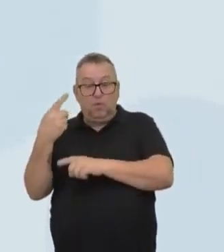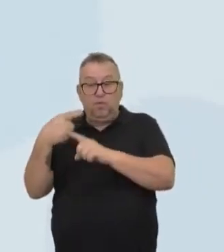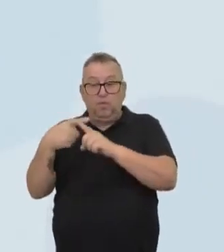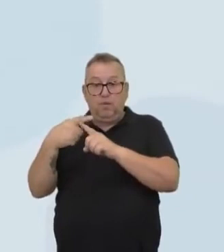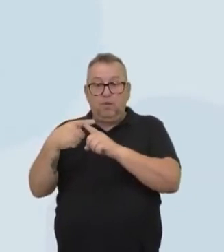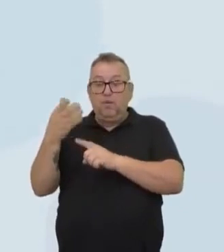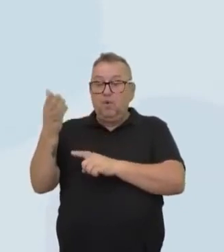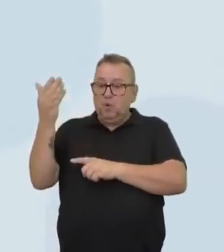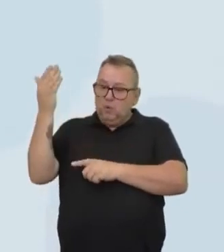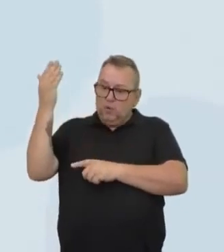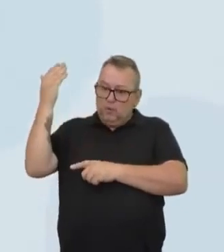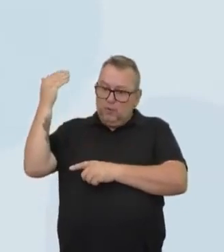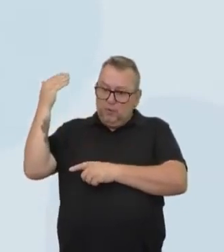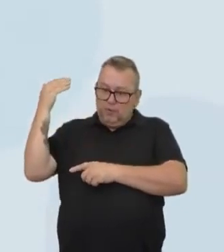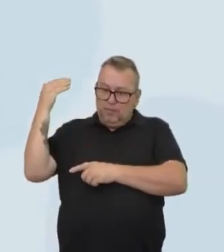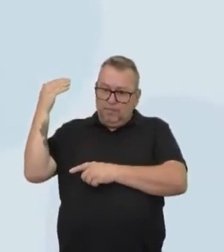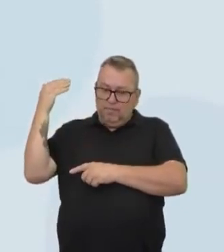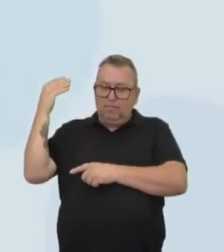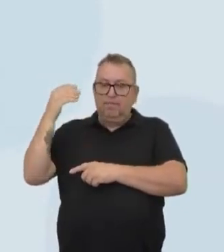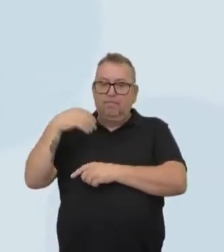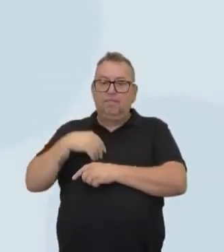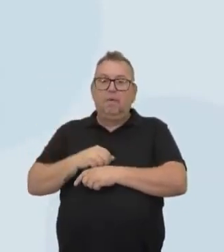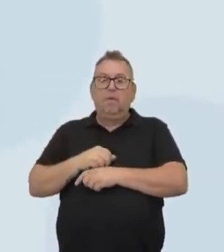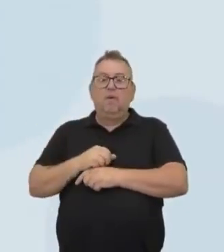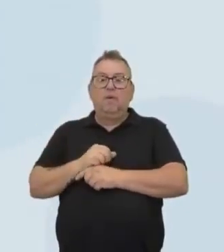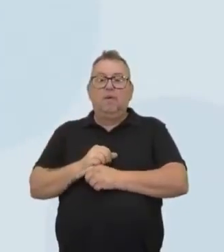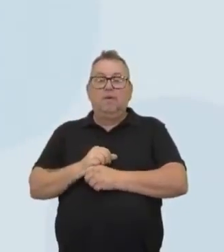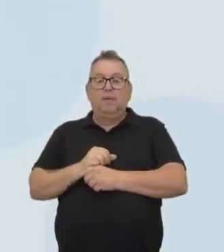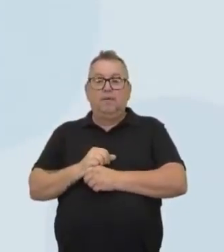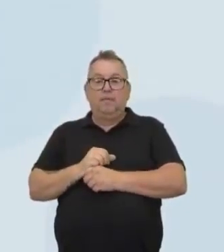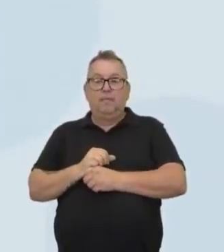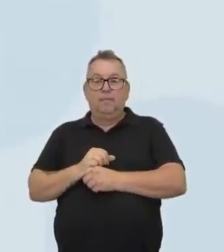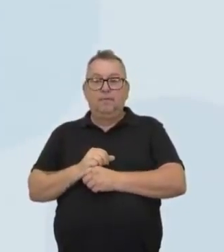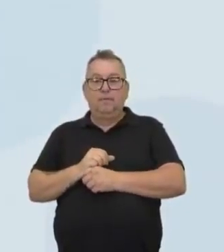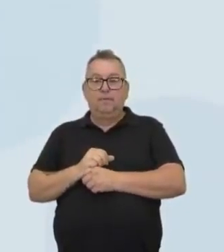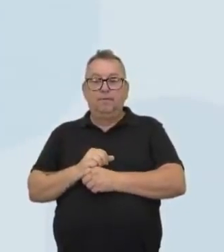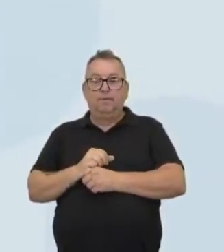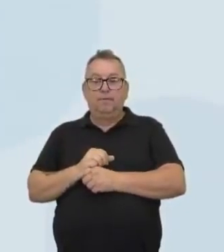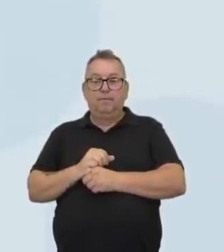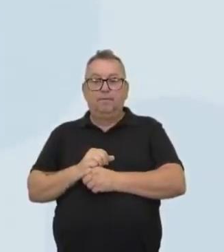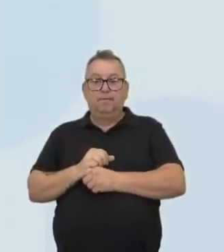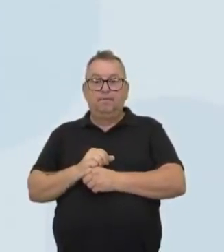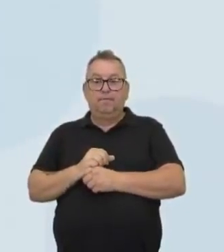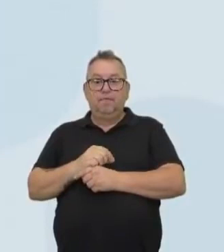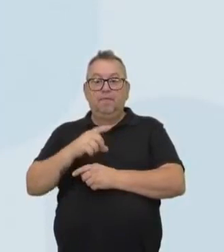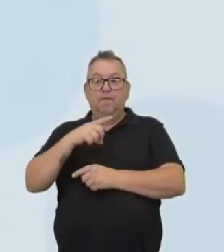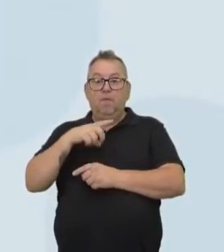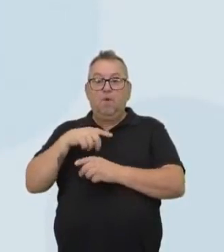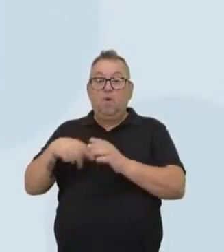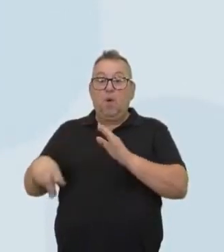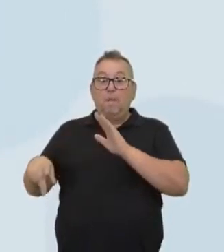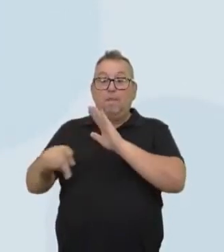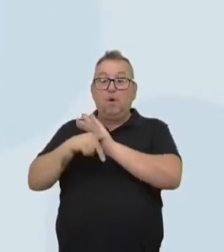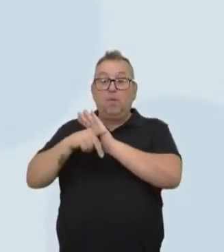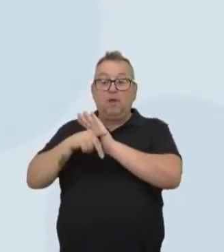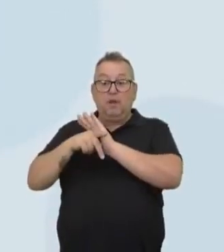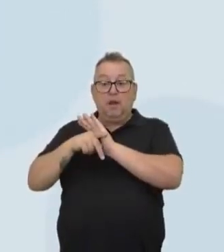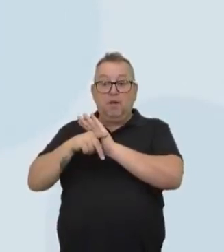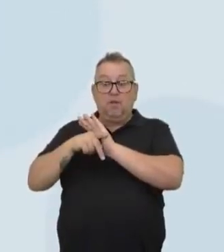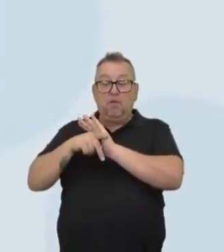lá da antiguidade, ela permanece no mundo antigo, no mundo medieval. Eram propriedades do seu